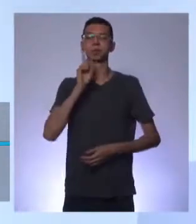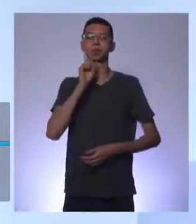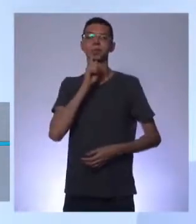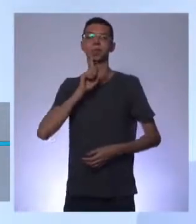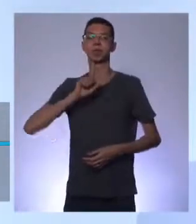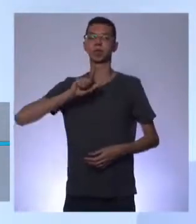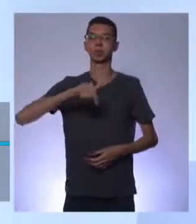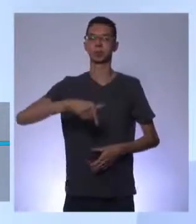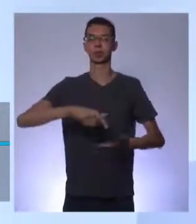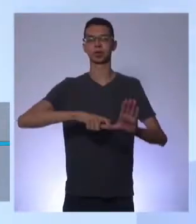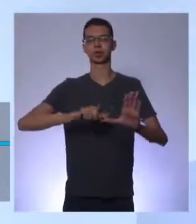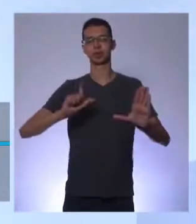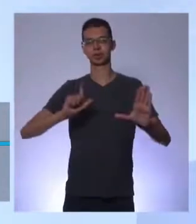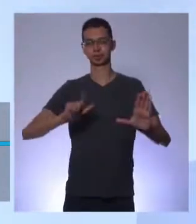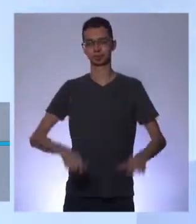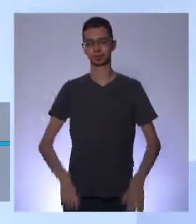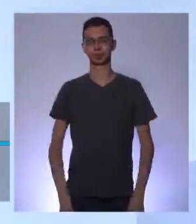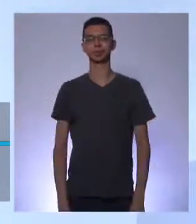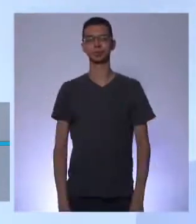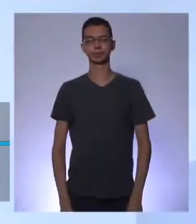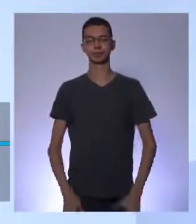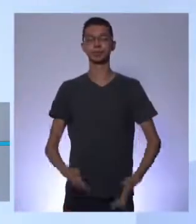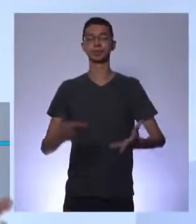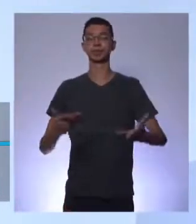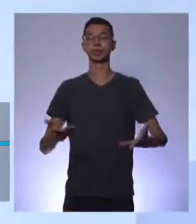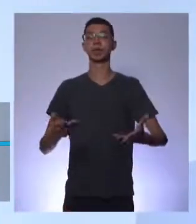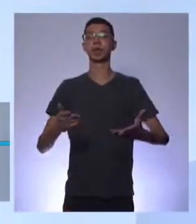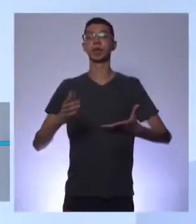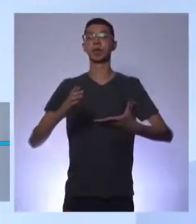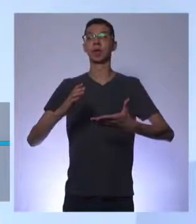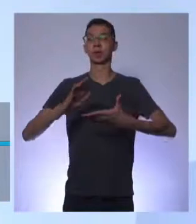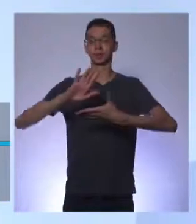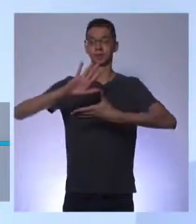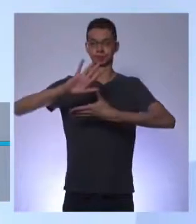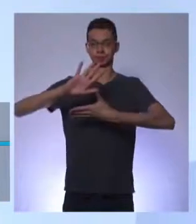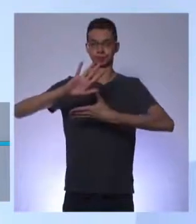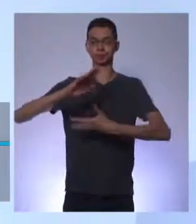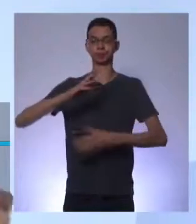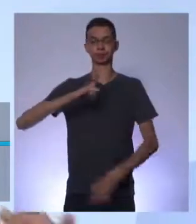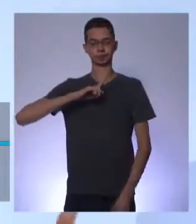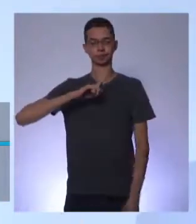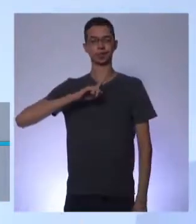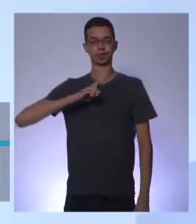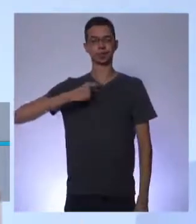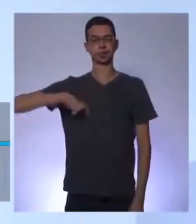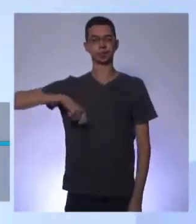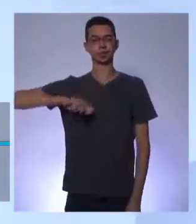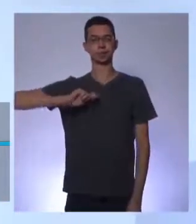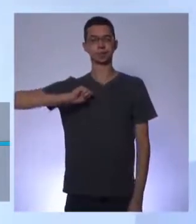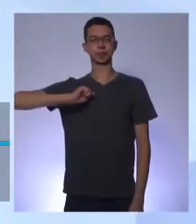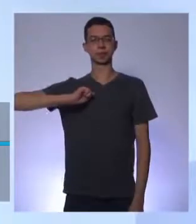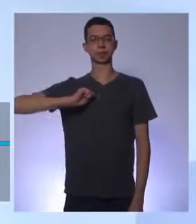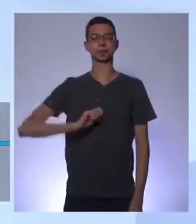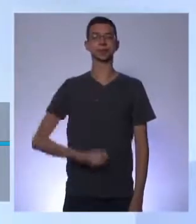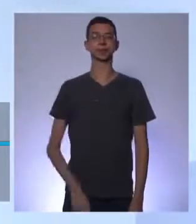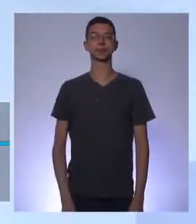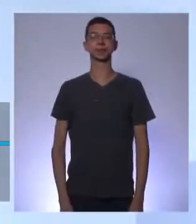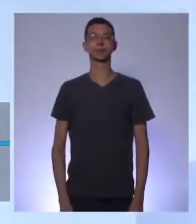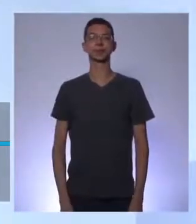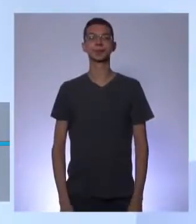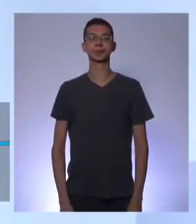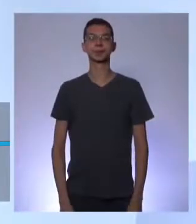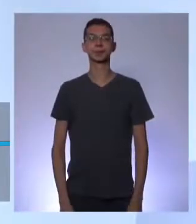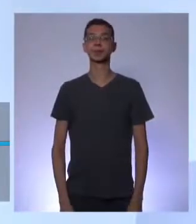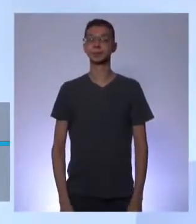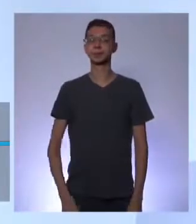a independência. Então, na América Espanhola, da mesma forma, a